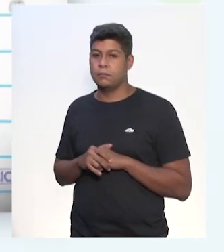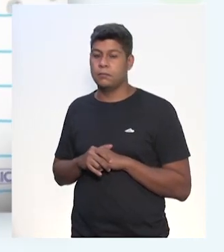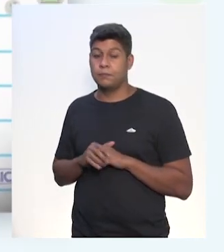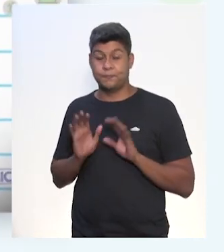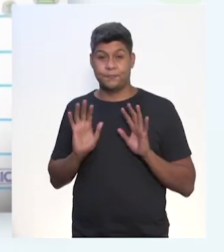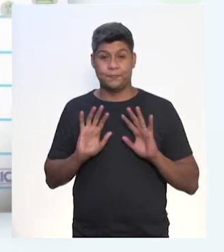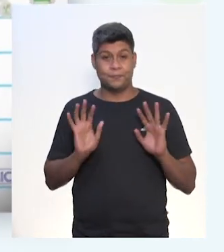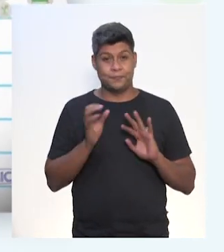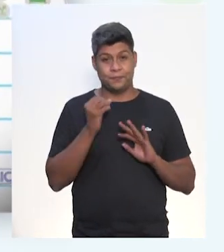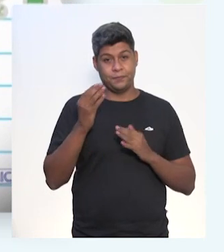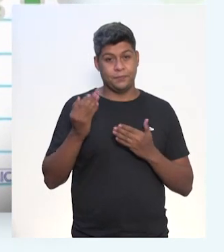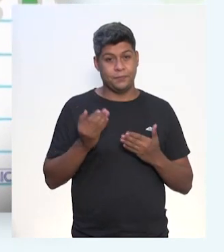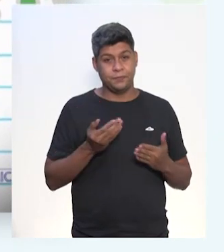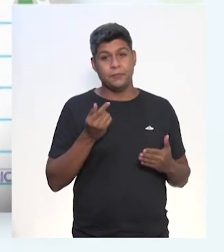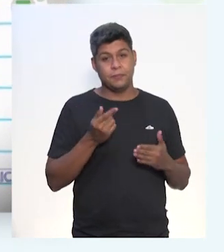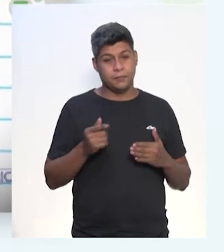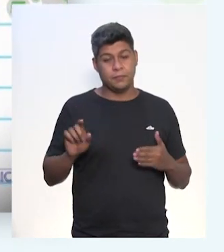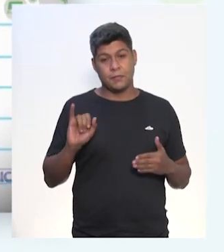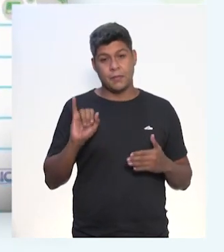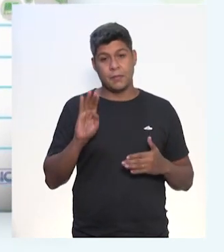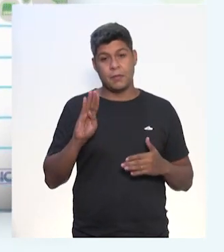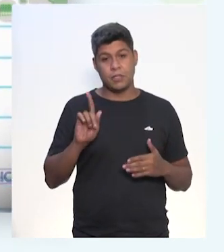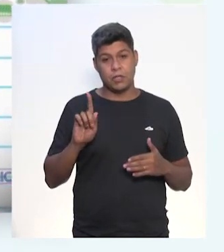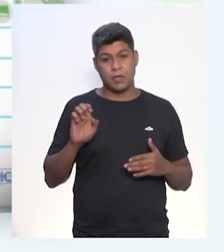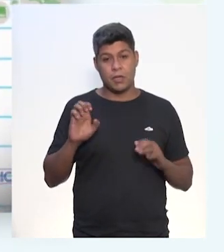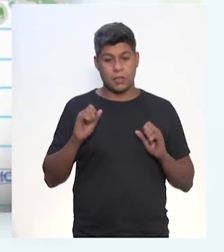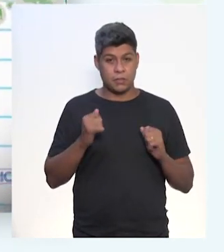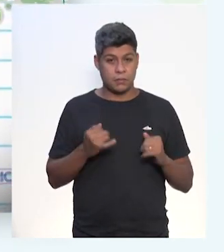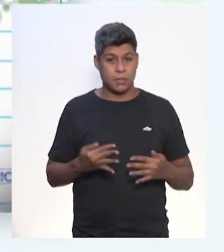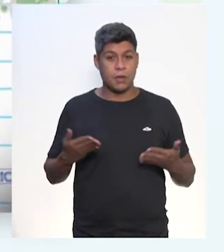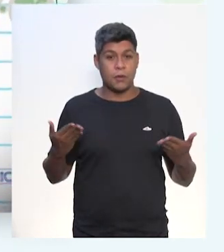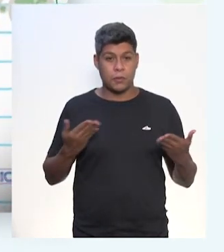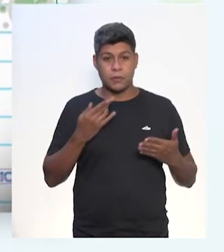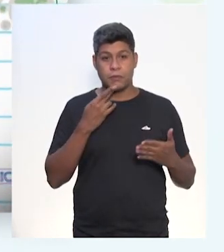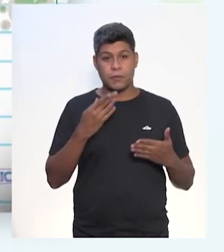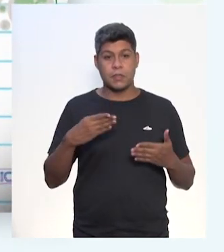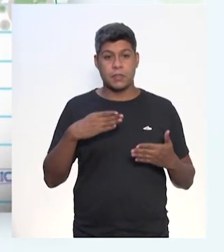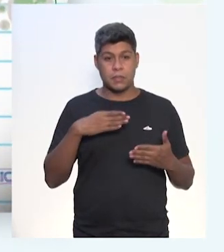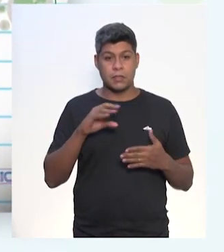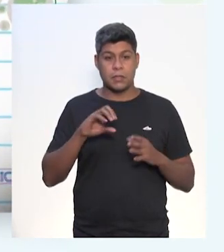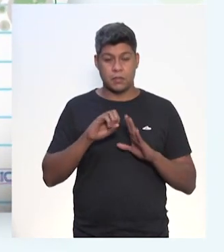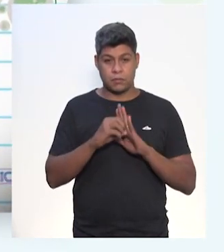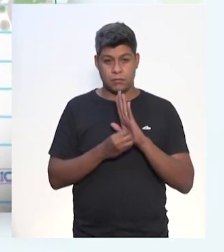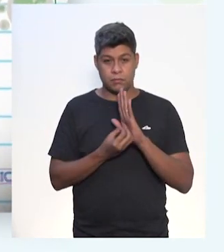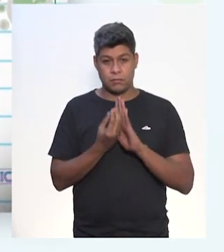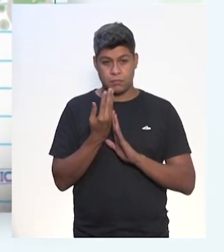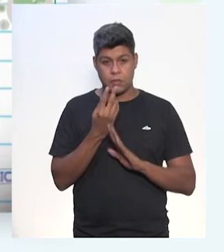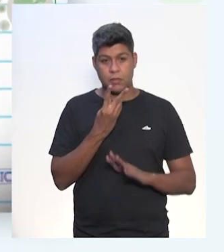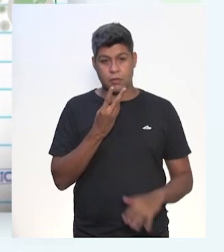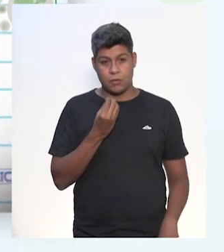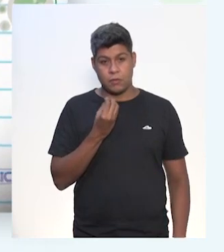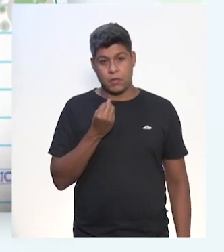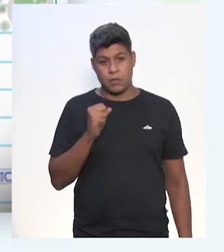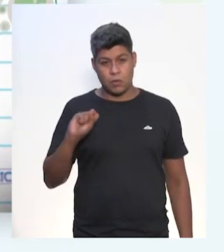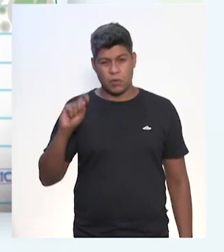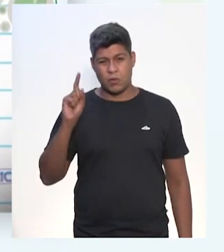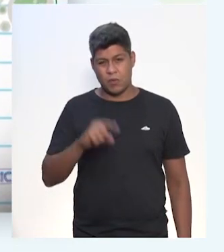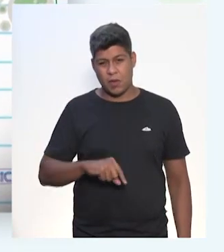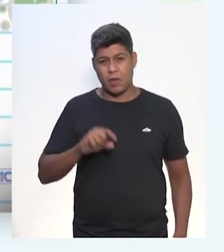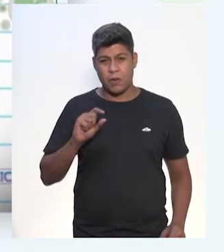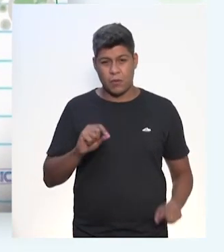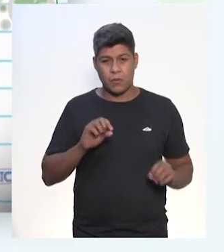Olá, sejam bem-vindos a mais um IBGE Explica. Hoje falaremos sobre cidades sustentáveis. 2008 foi um